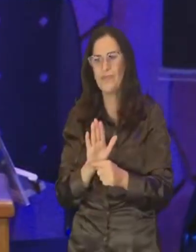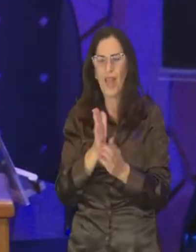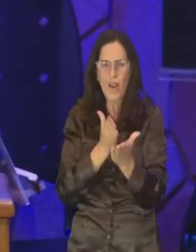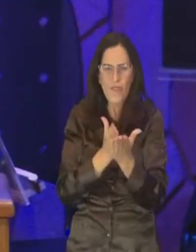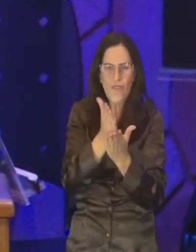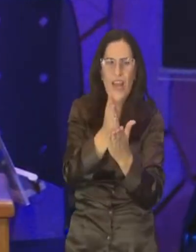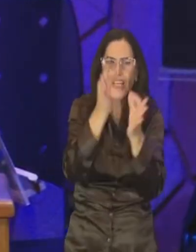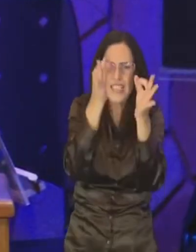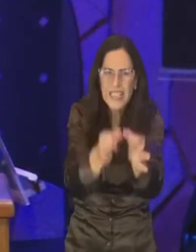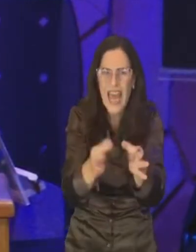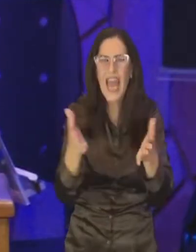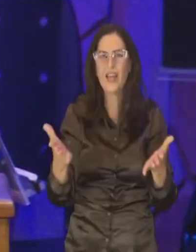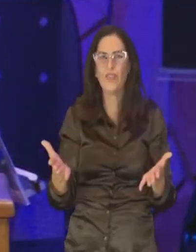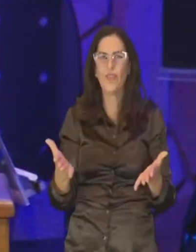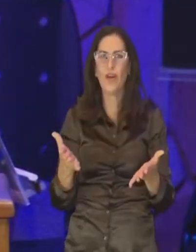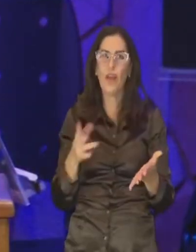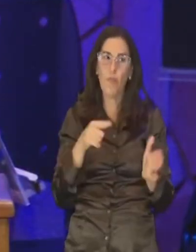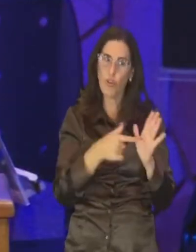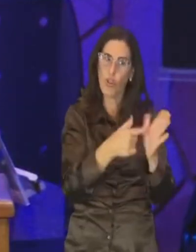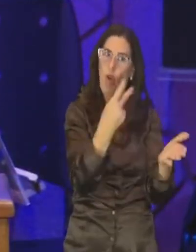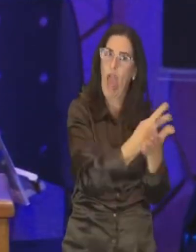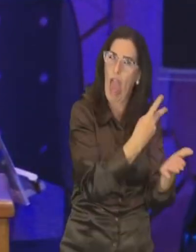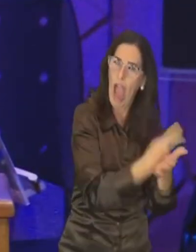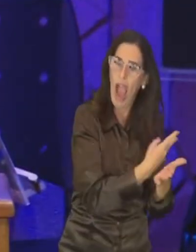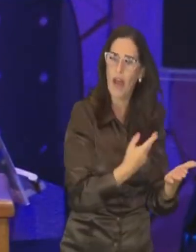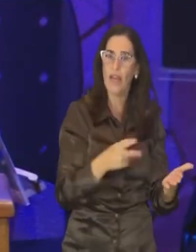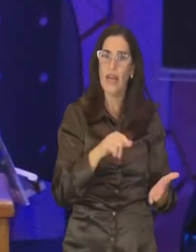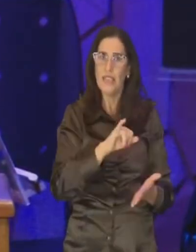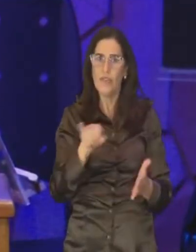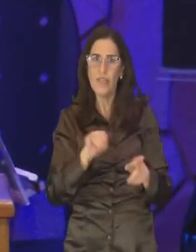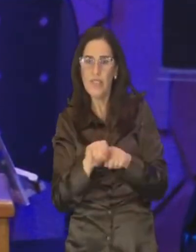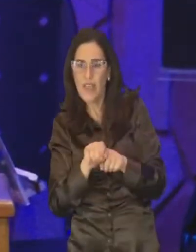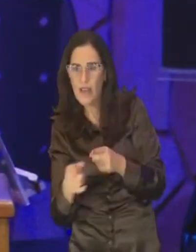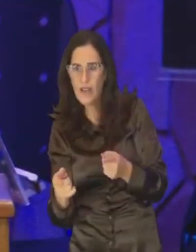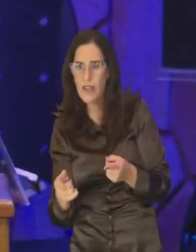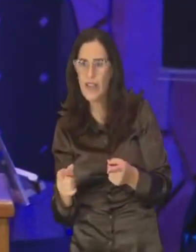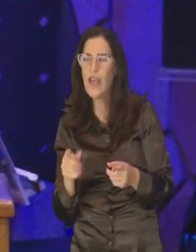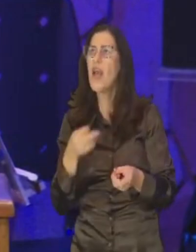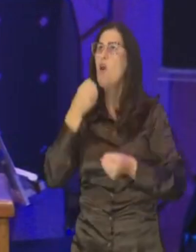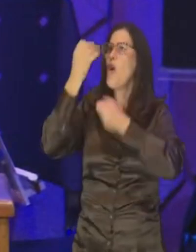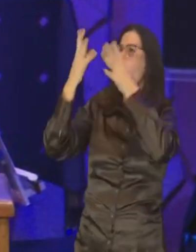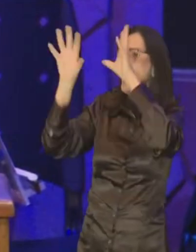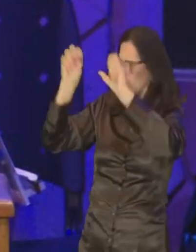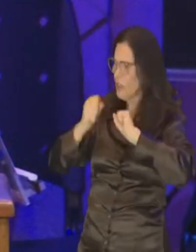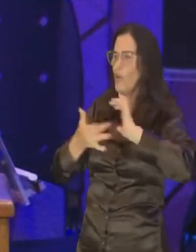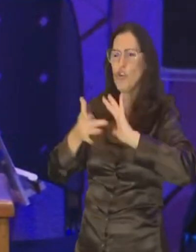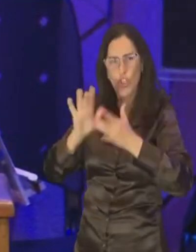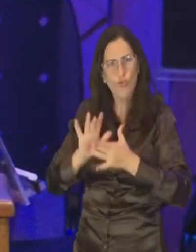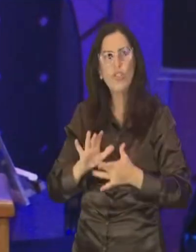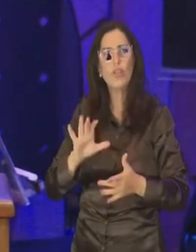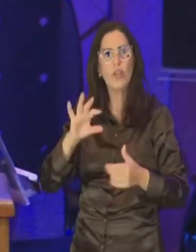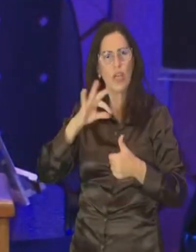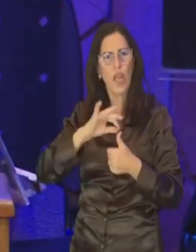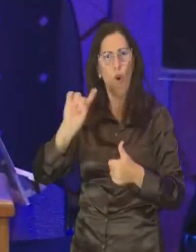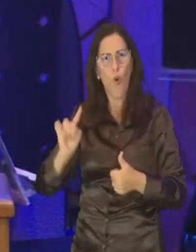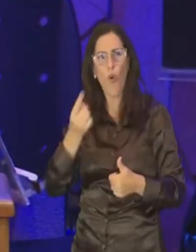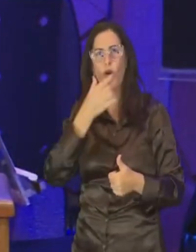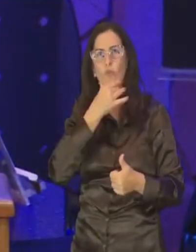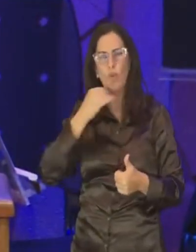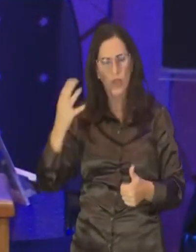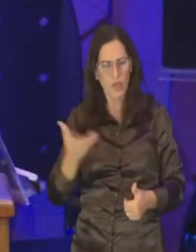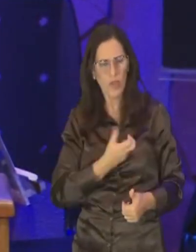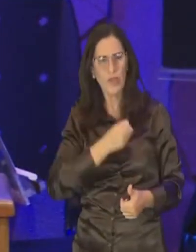que é certo, aquilo que é errado. Se você, meu irmão, já proferiu com a sua boca que aceitou Jesus Cristo como único e